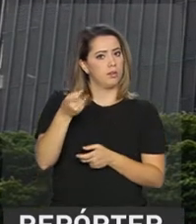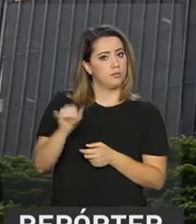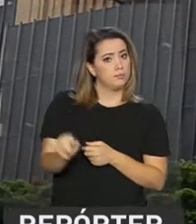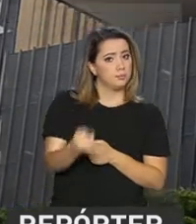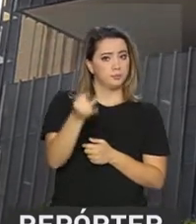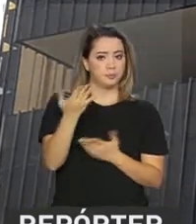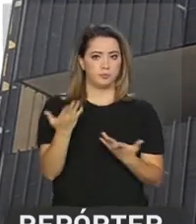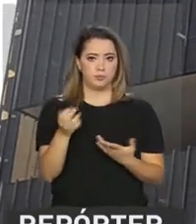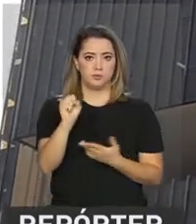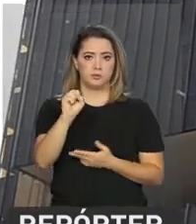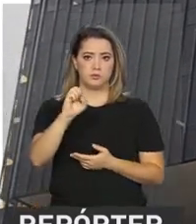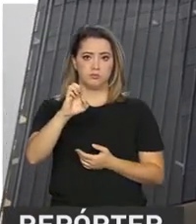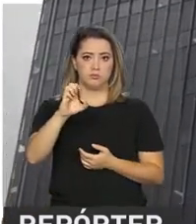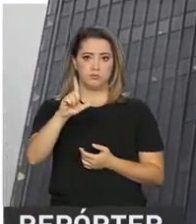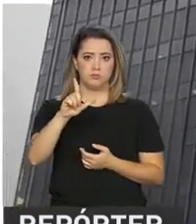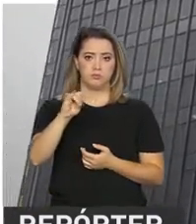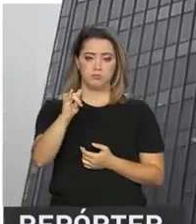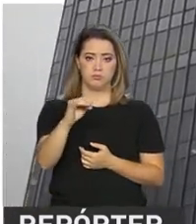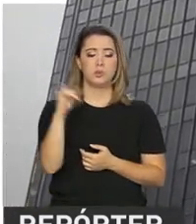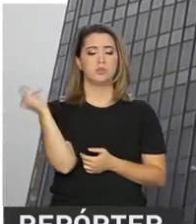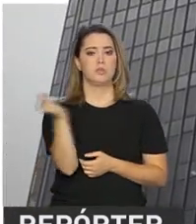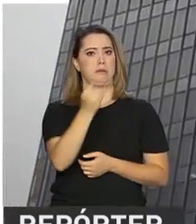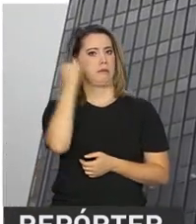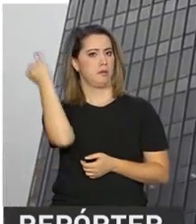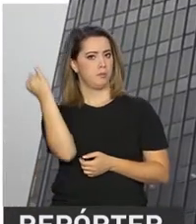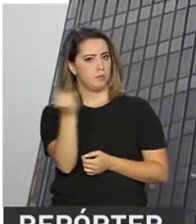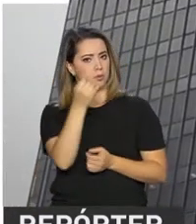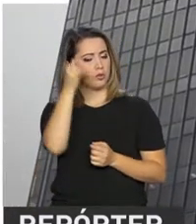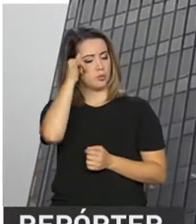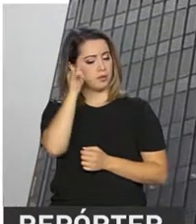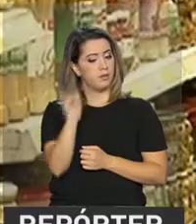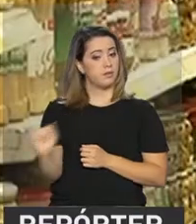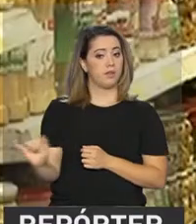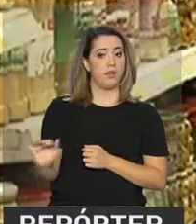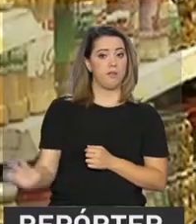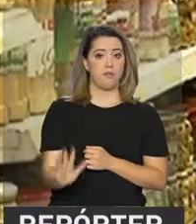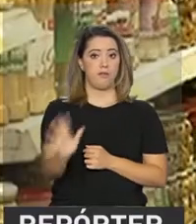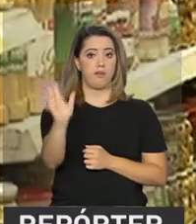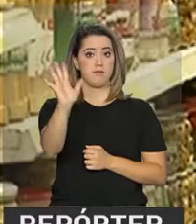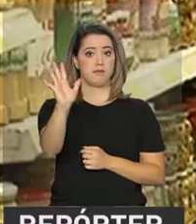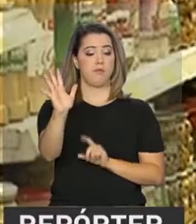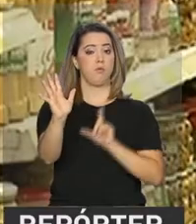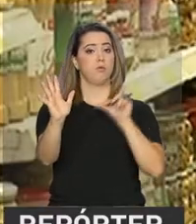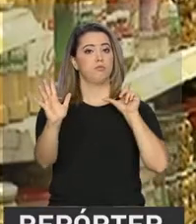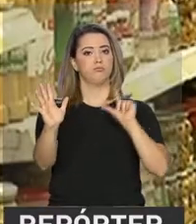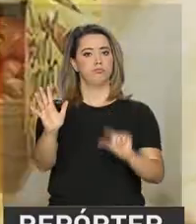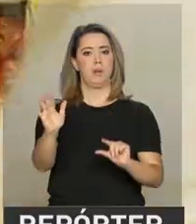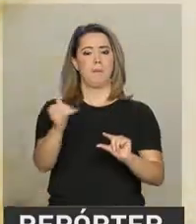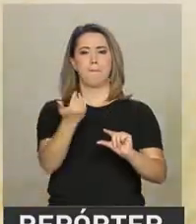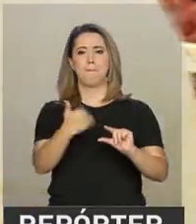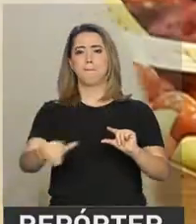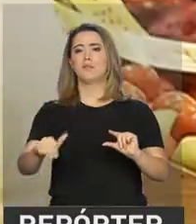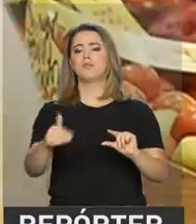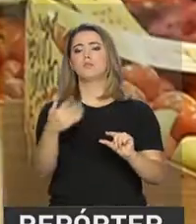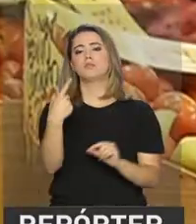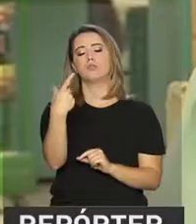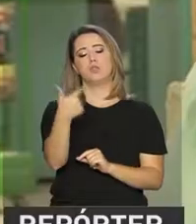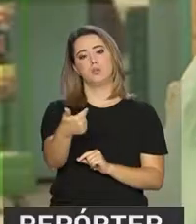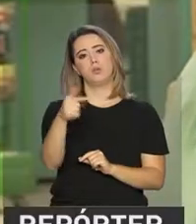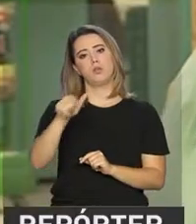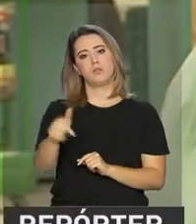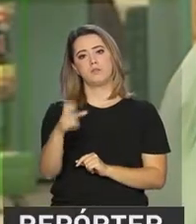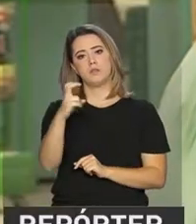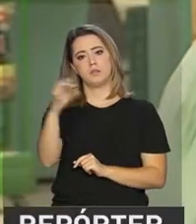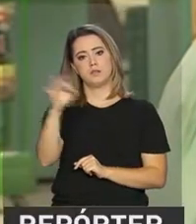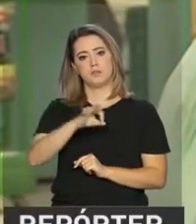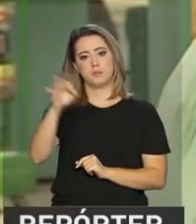selic é uma ferramenta importante para o combate à inflação que está abaixo de 2 6 por cento o acumulado